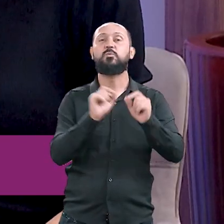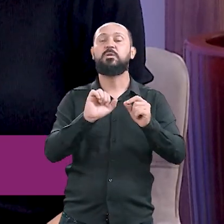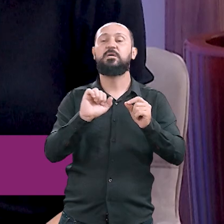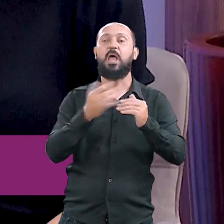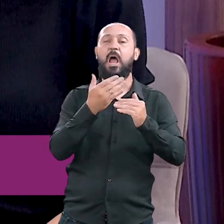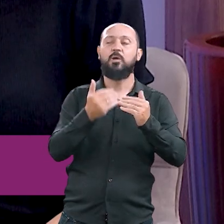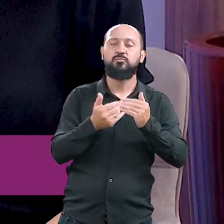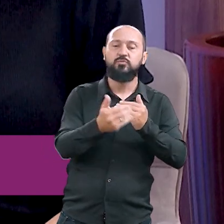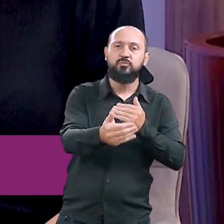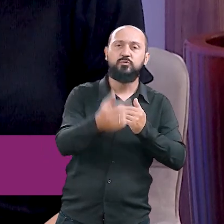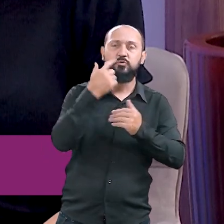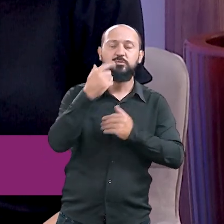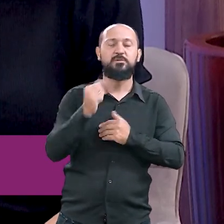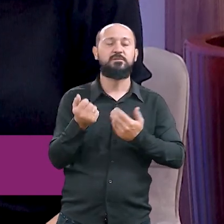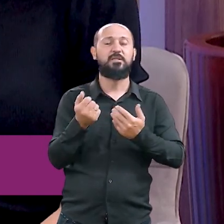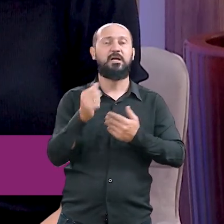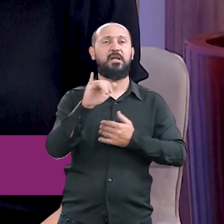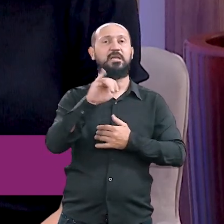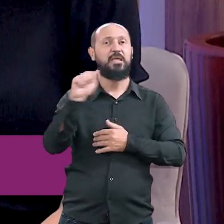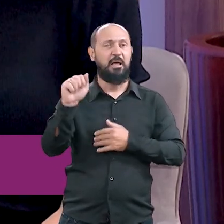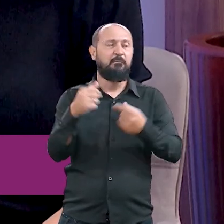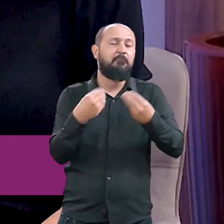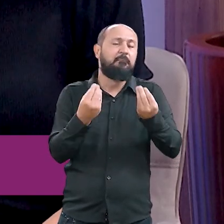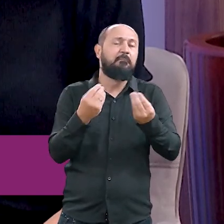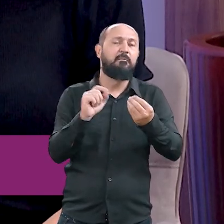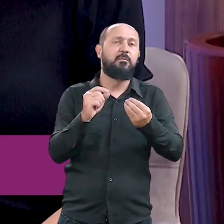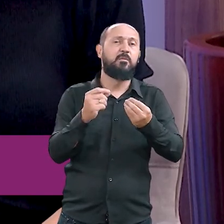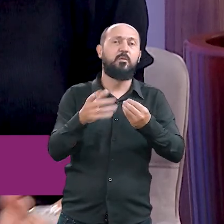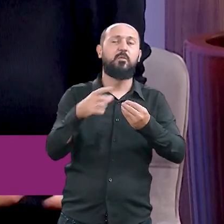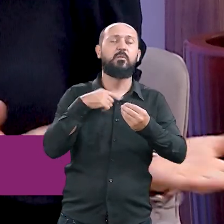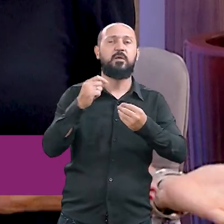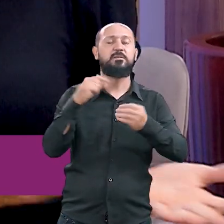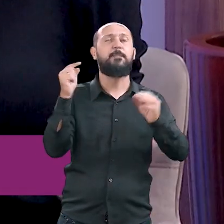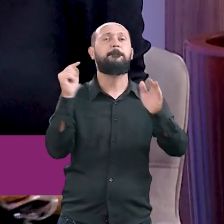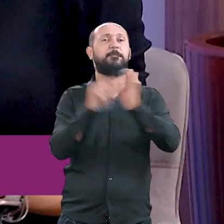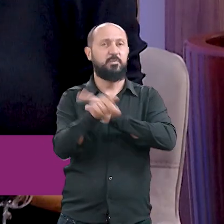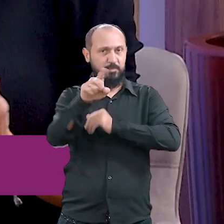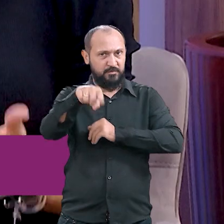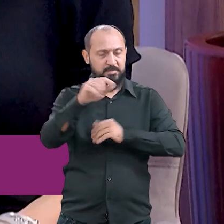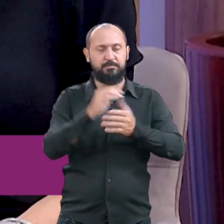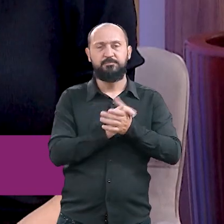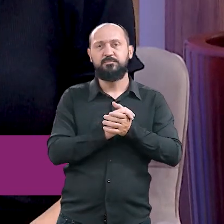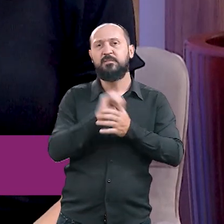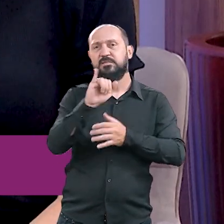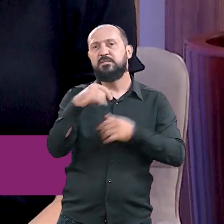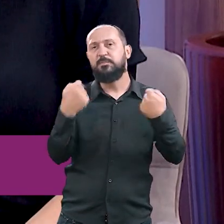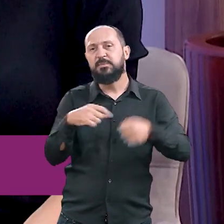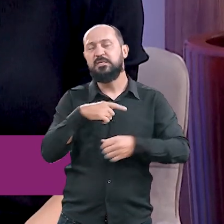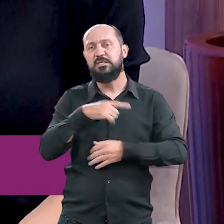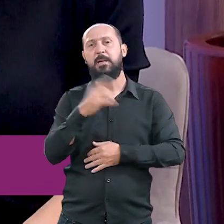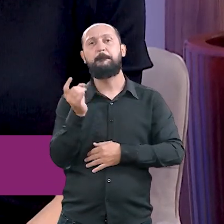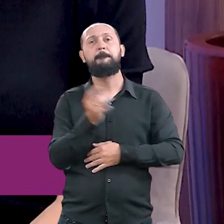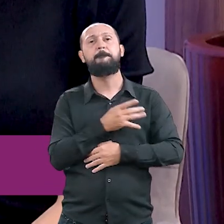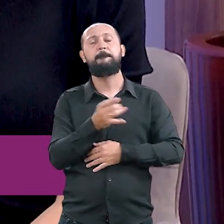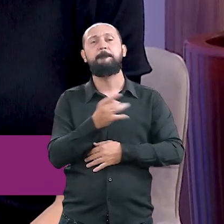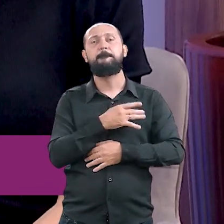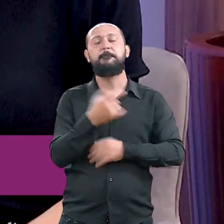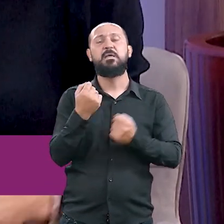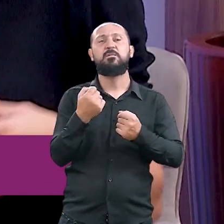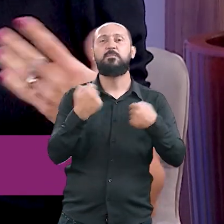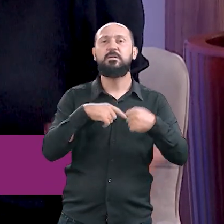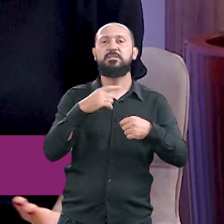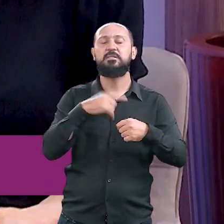do cotidiano realmente de muita gente. E eu quero trazer para você uma dúvida que eu tive de um ouvinte na rádio, né? Eu que participei de um